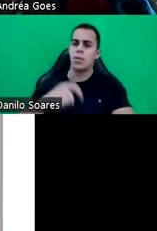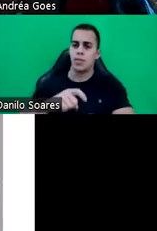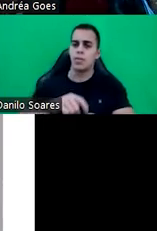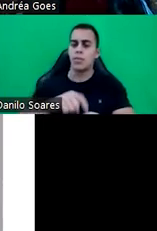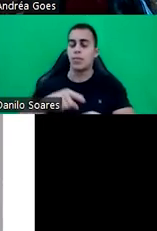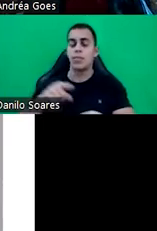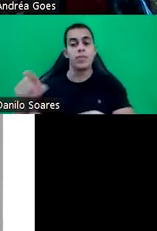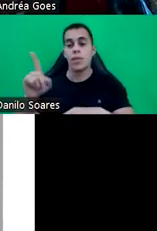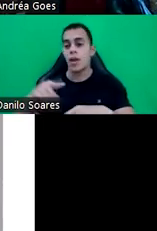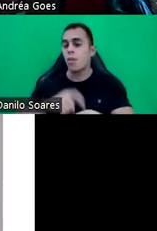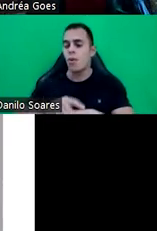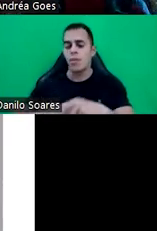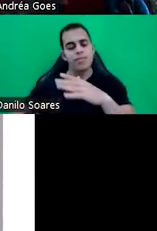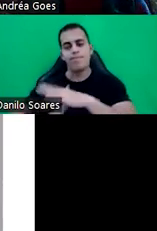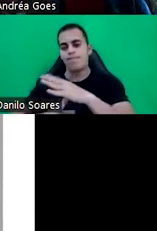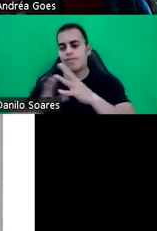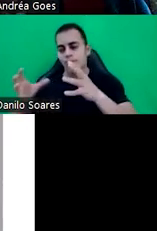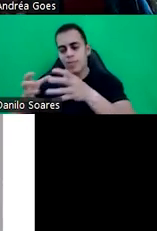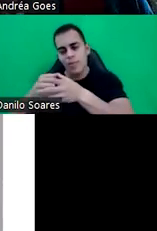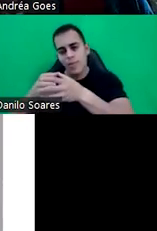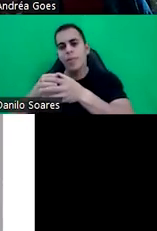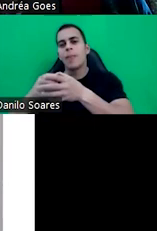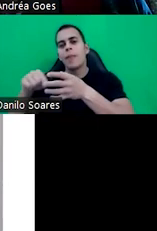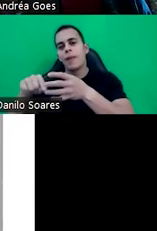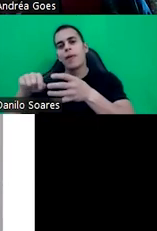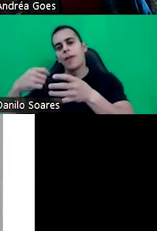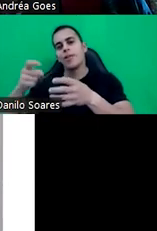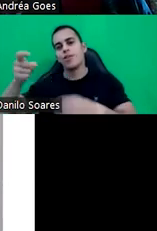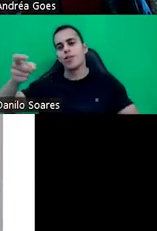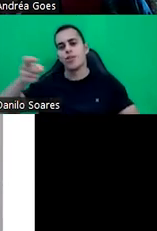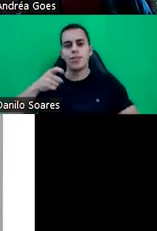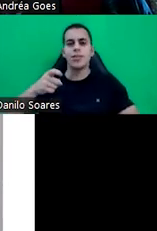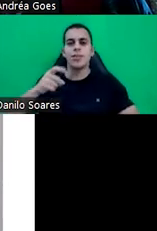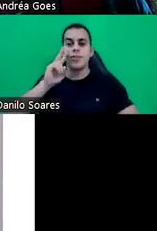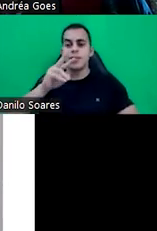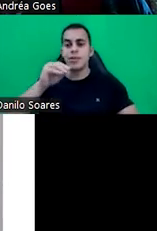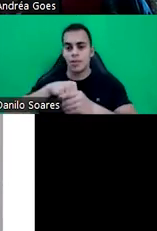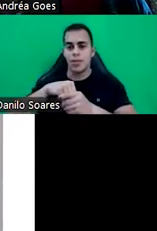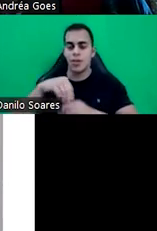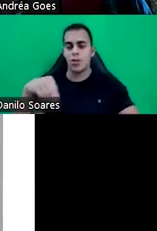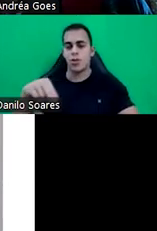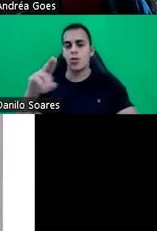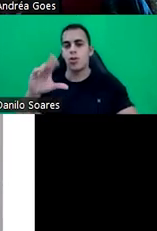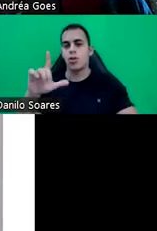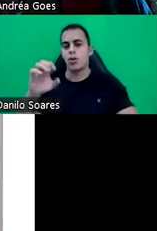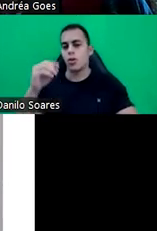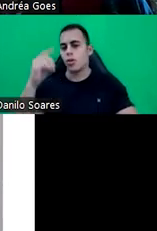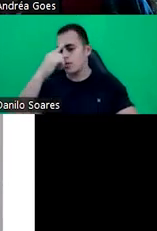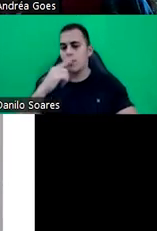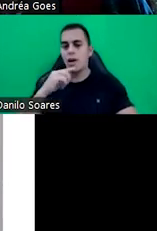de compactação do DNA. Então, esse é aquele famoso X que a gente vê aqui dentro do núcleo, aqui na imagem, aqui